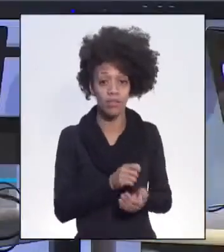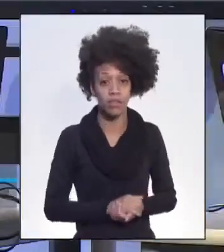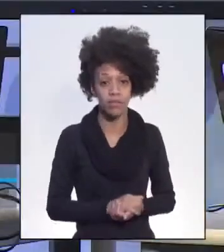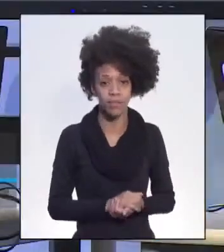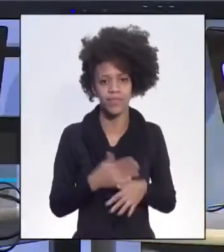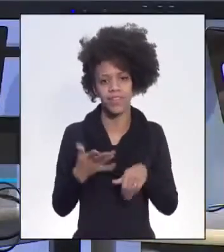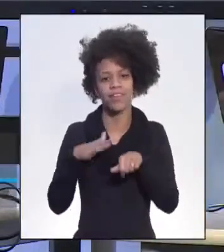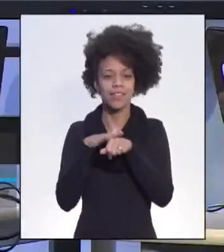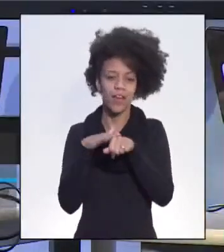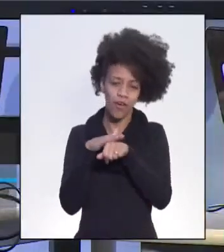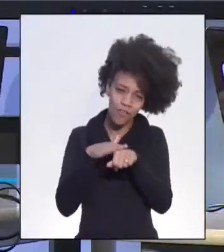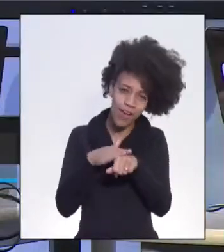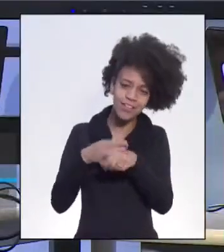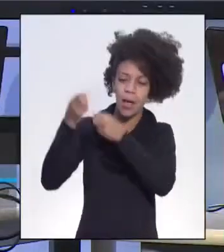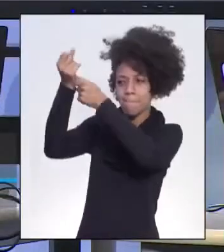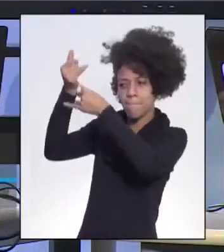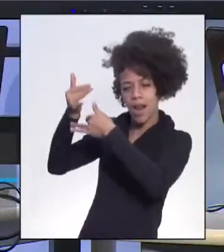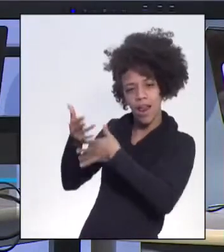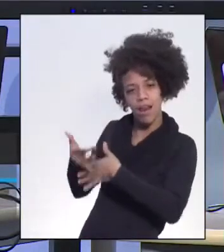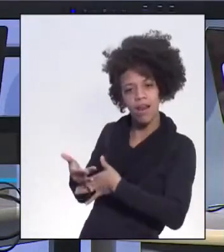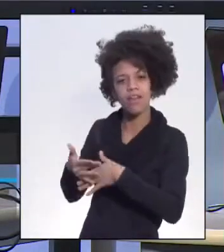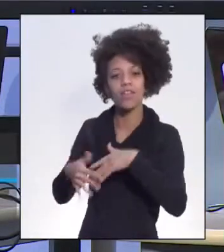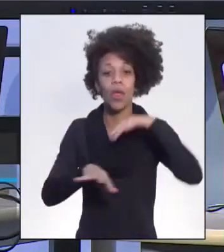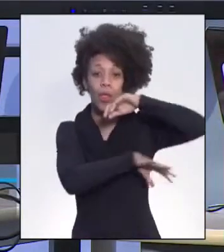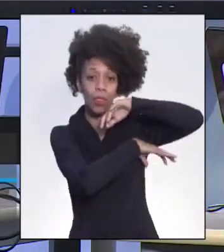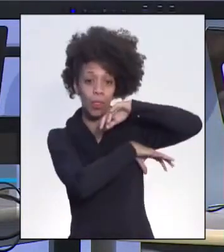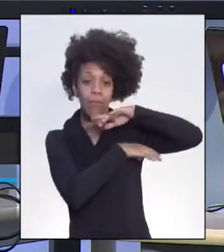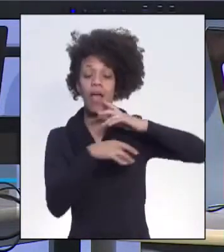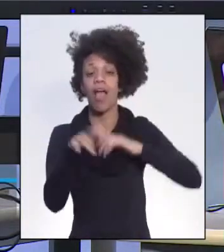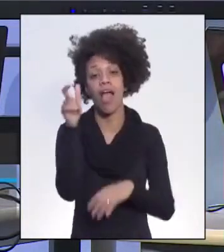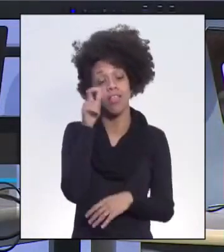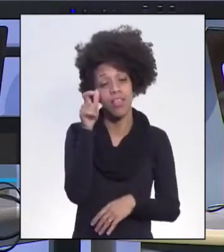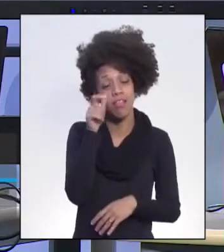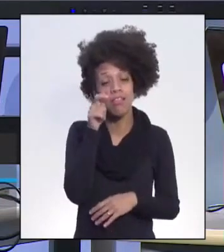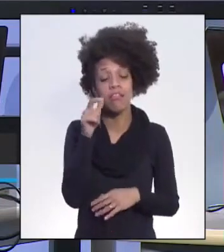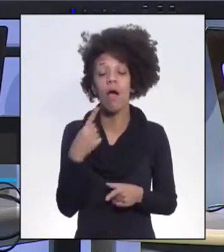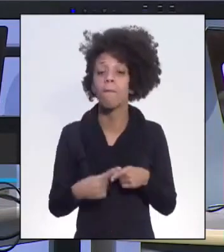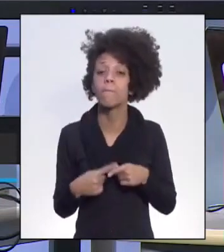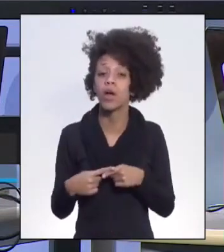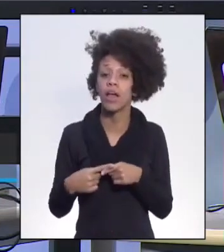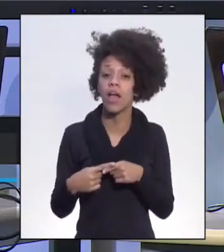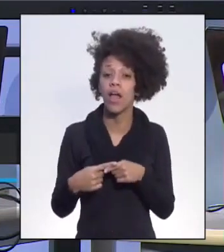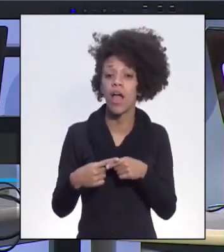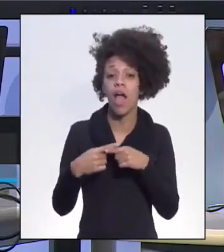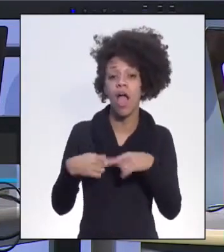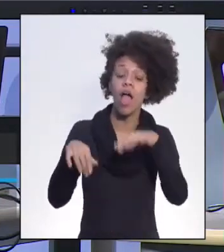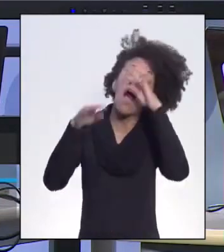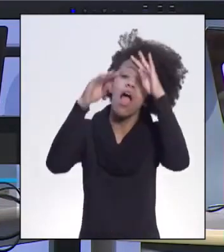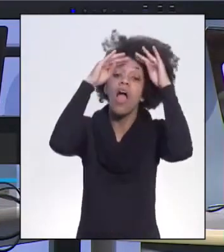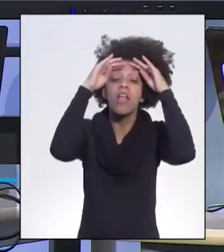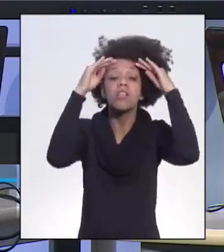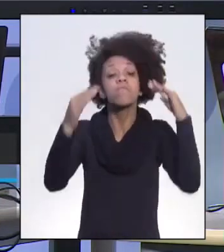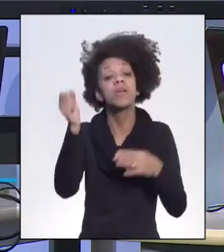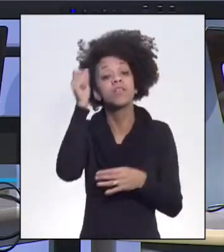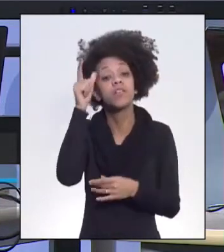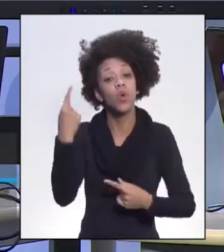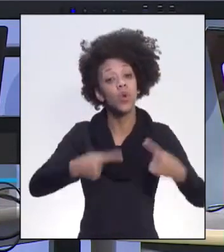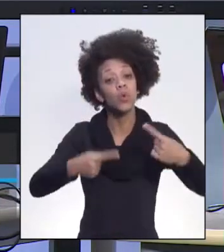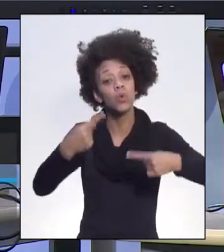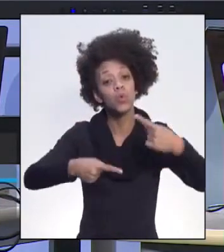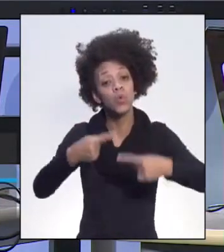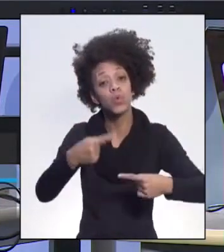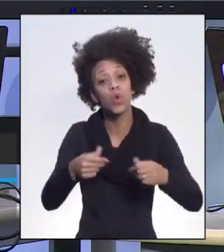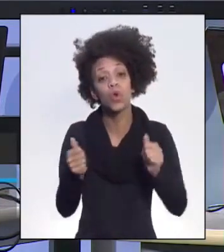essa conversa que vocês colocam sobre a questão dos pelos é muito interessante, porque diz respeito à cultura. E nós estamos discutindo